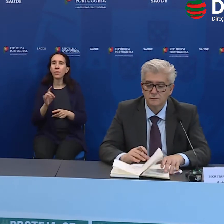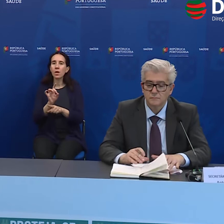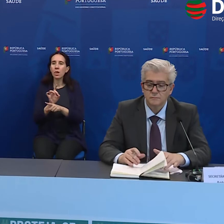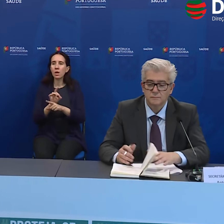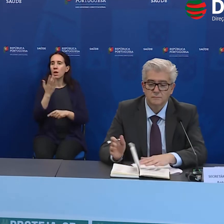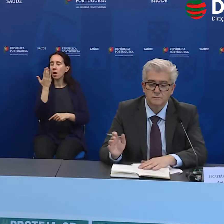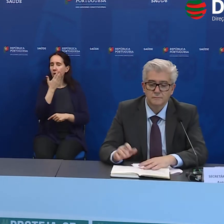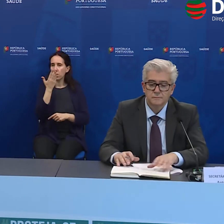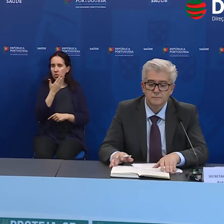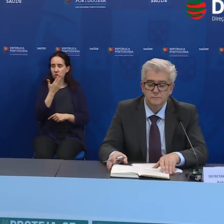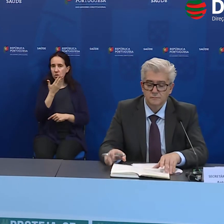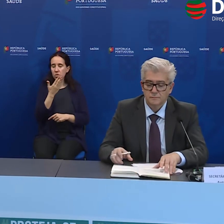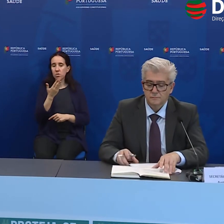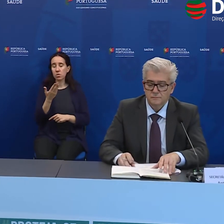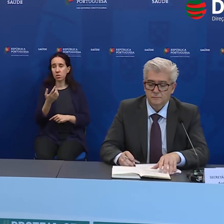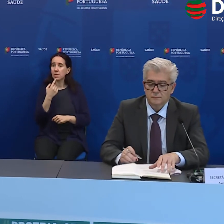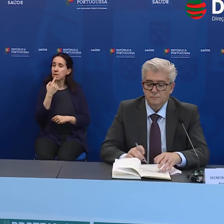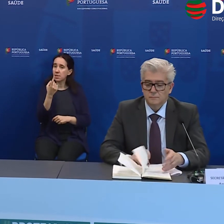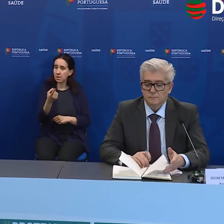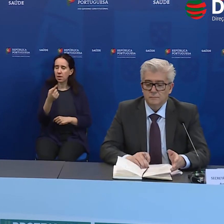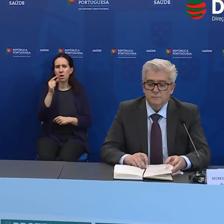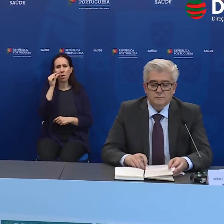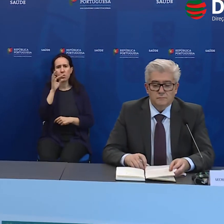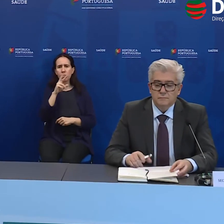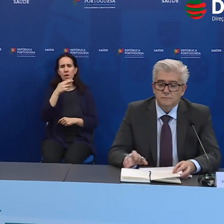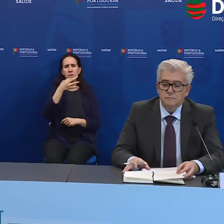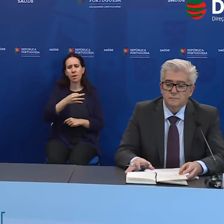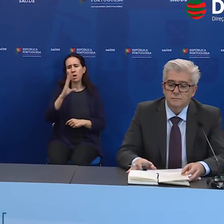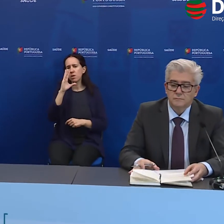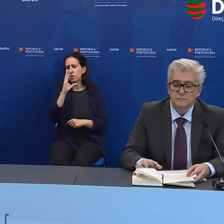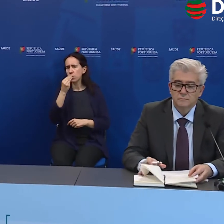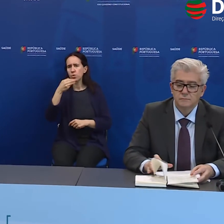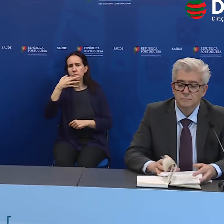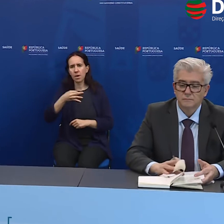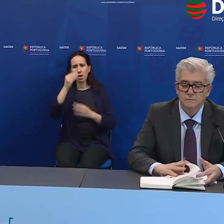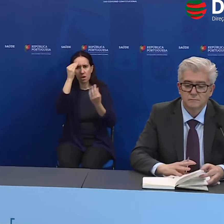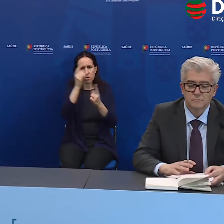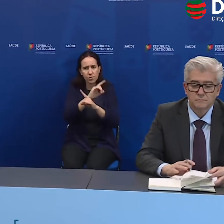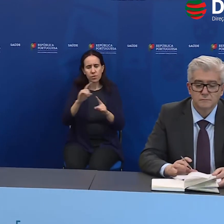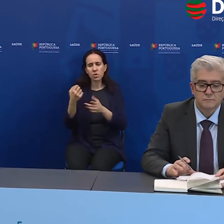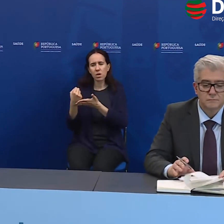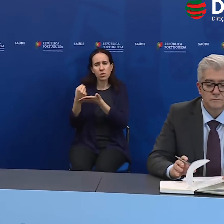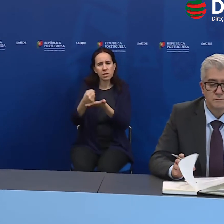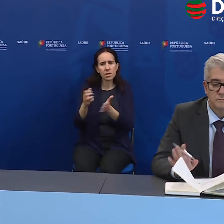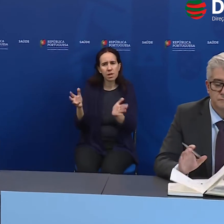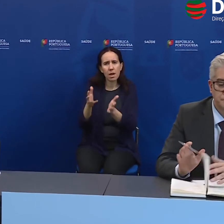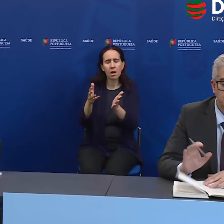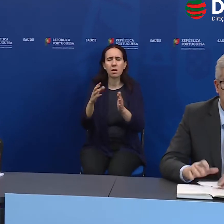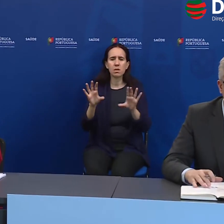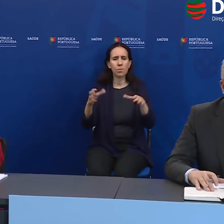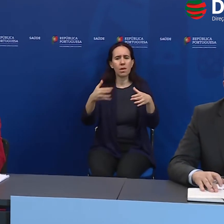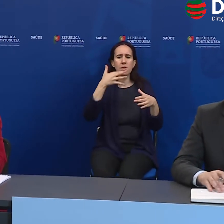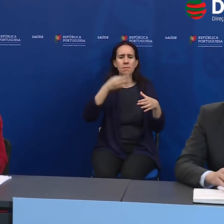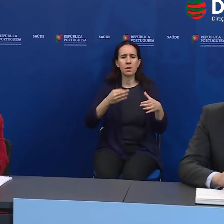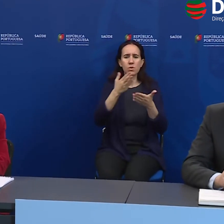Relativamente às aulas, quero dizer a todos os pais, a todos os alunos, aos professores, aos auxiliares, a toda a